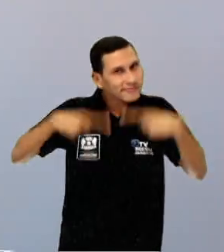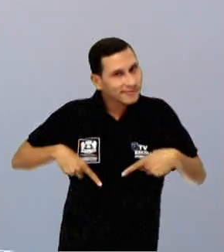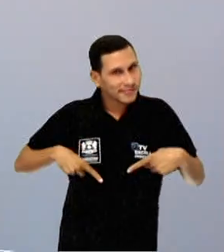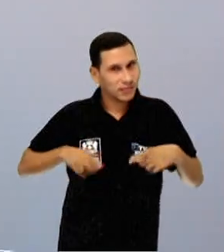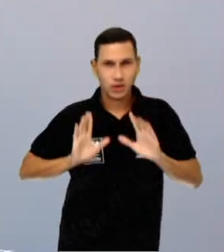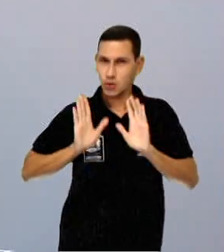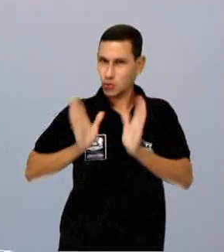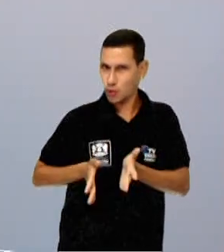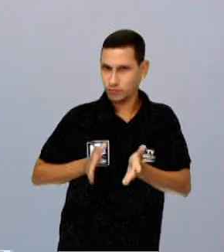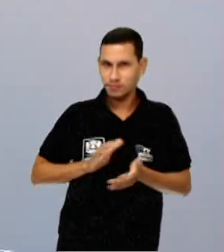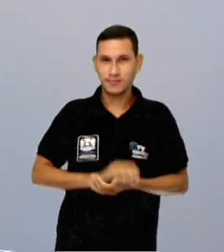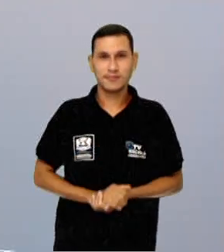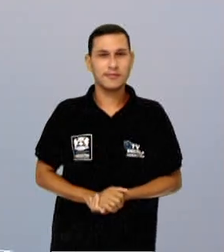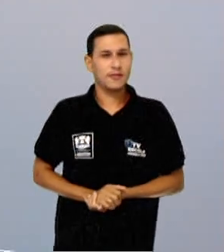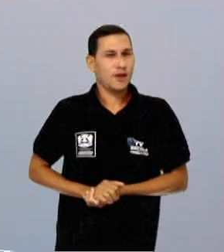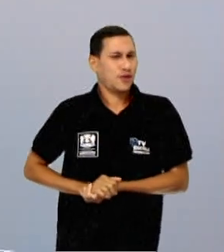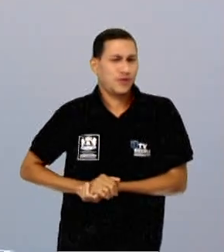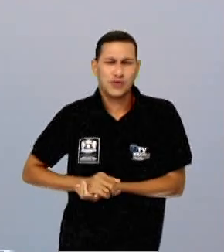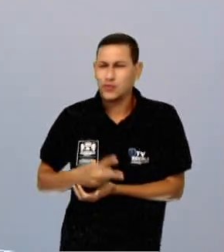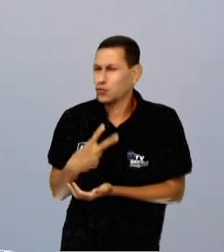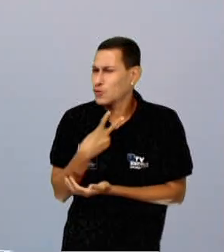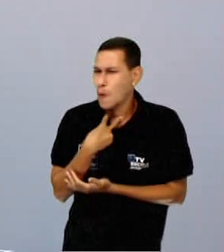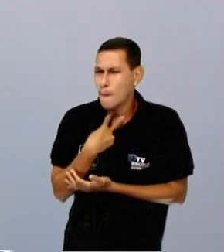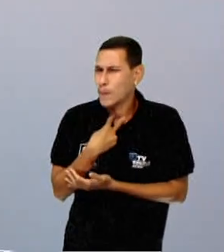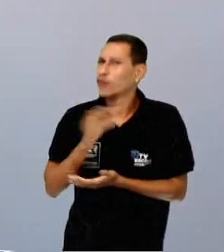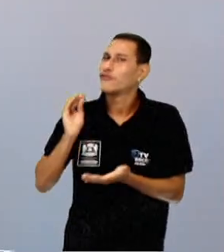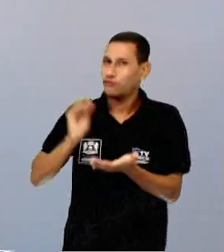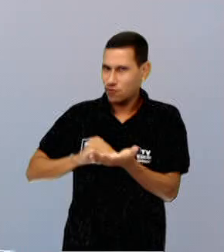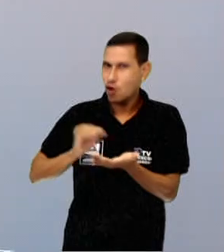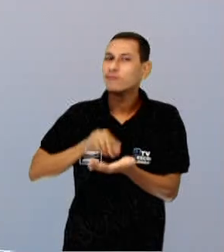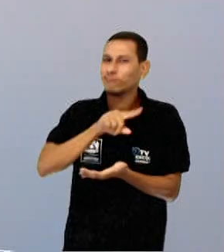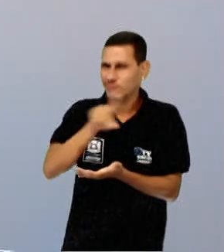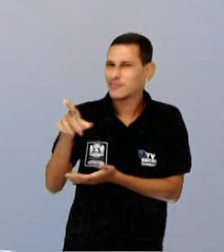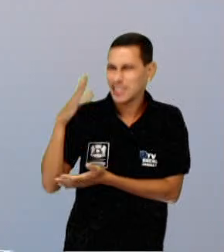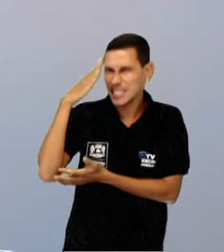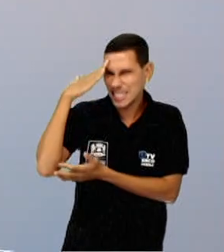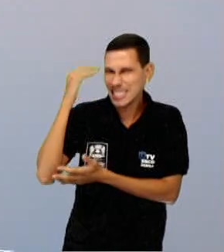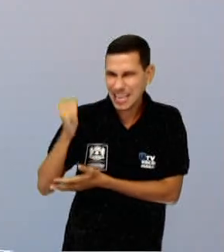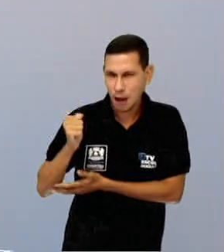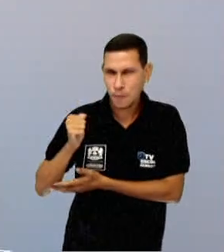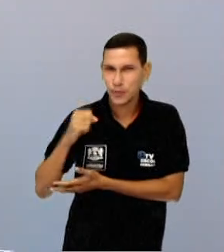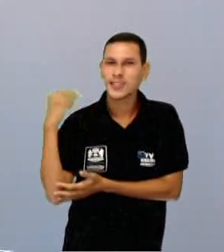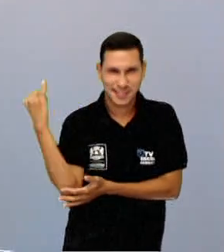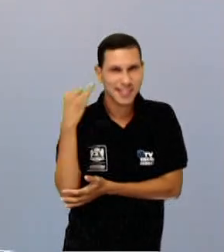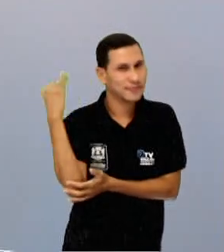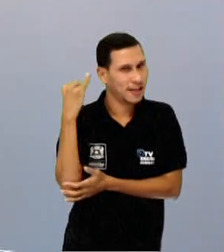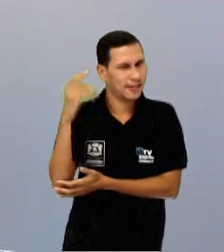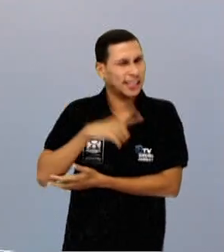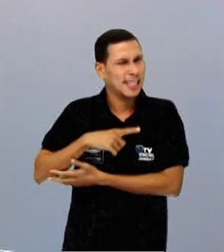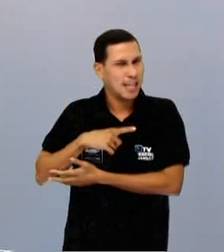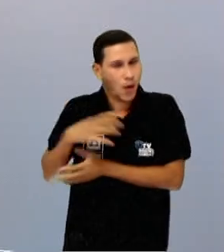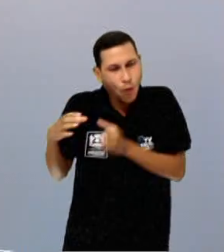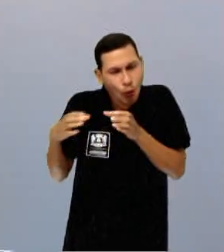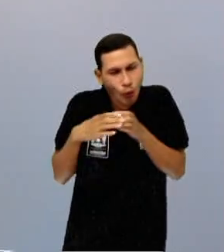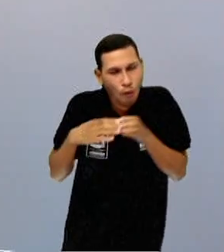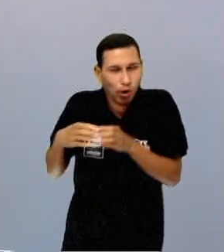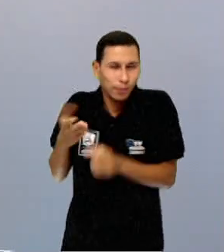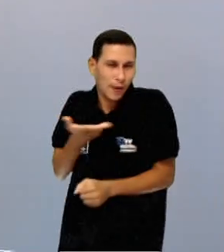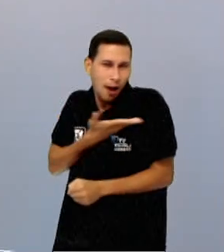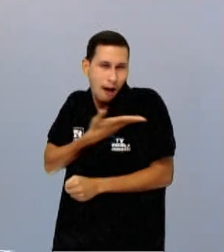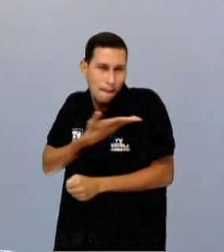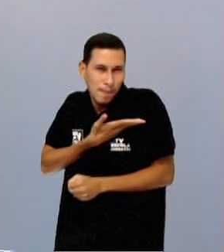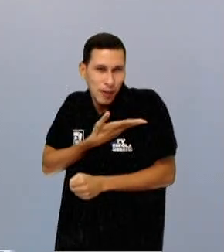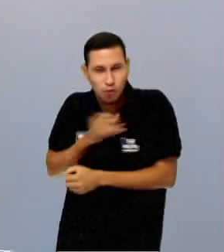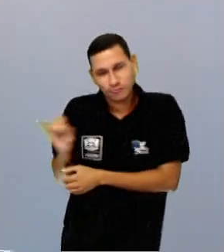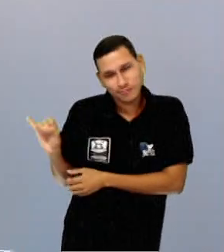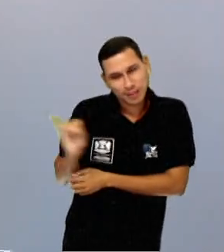desafio de hoje que não pode faltar e você sabe muito bem eu tenho um grupo de amigos